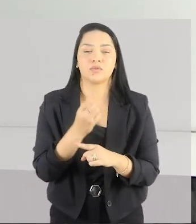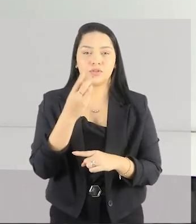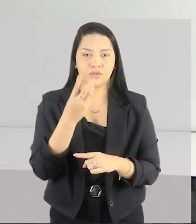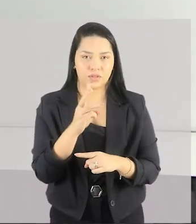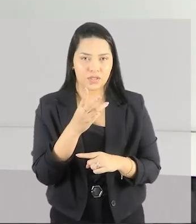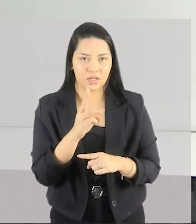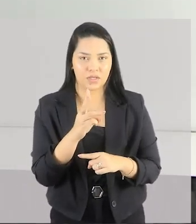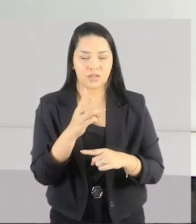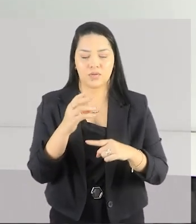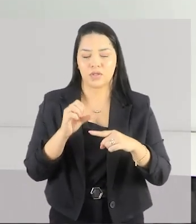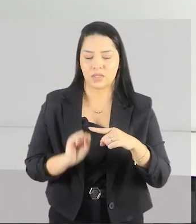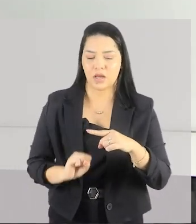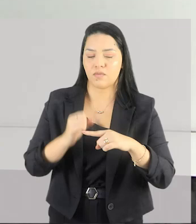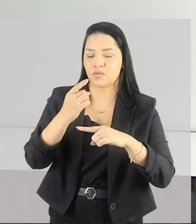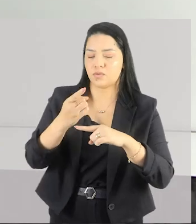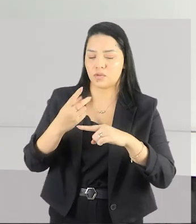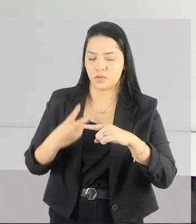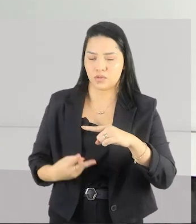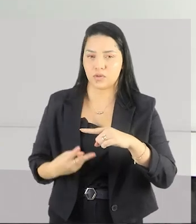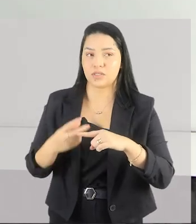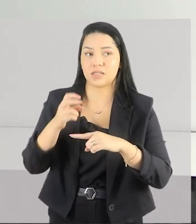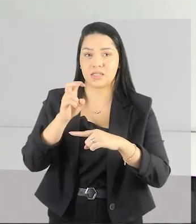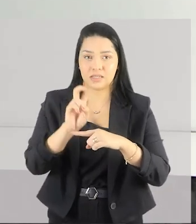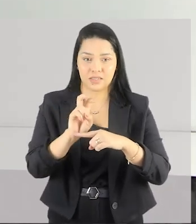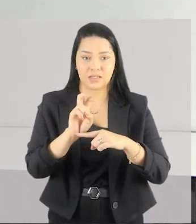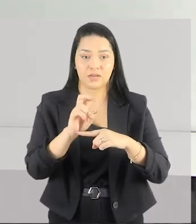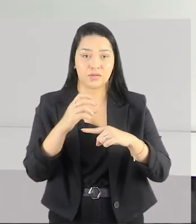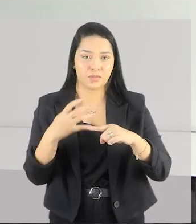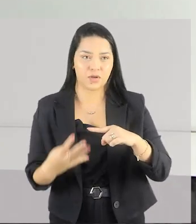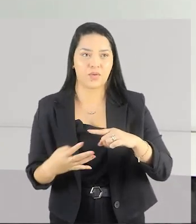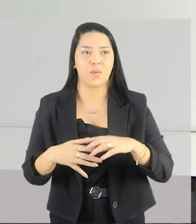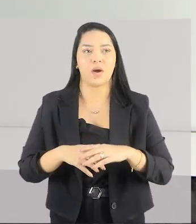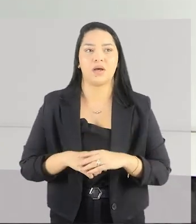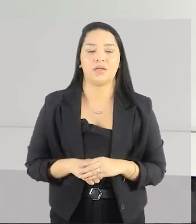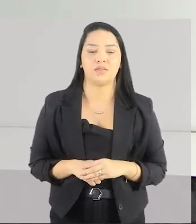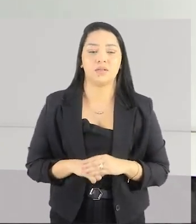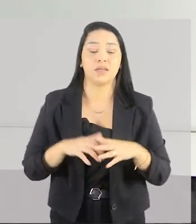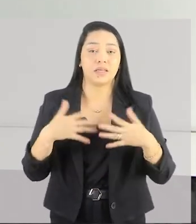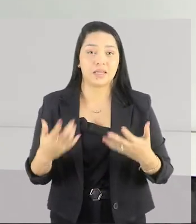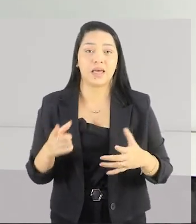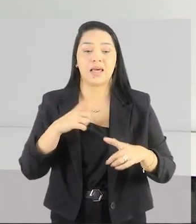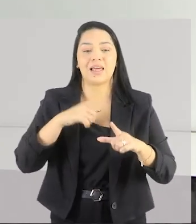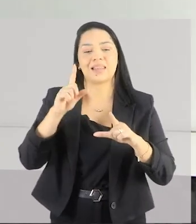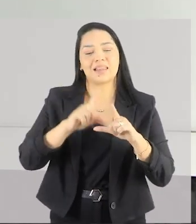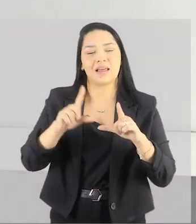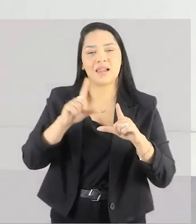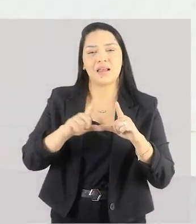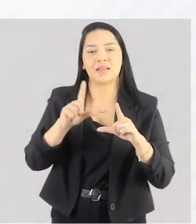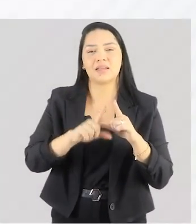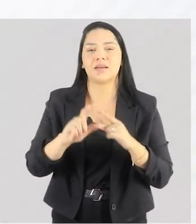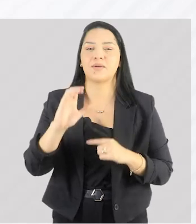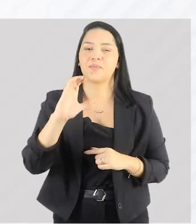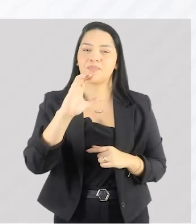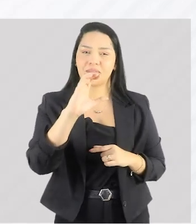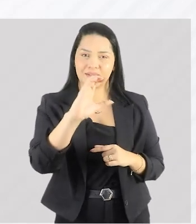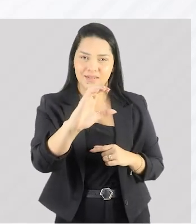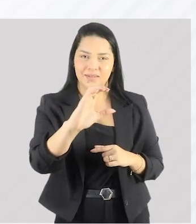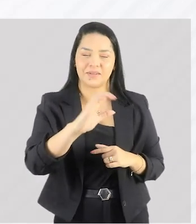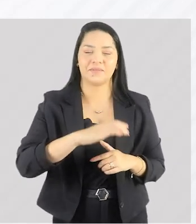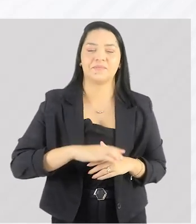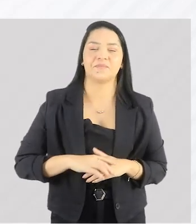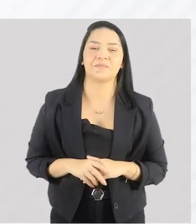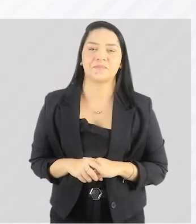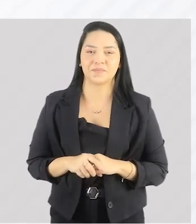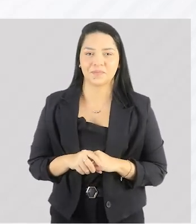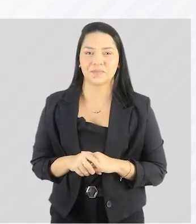3/8, 1/2 e 5/4, tá ok? Que está na alternativa letra